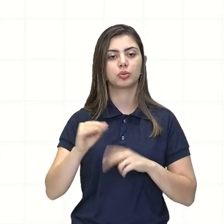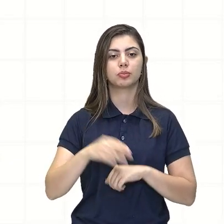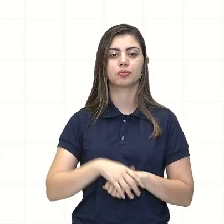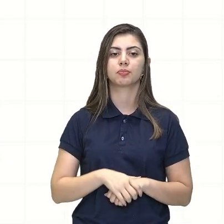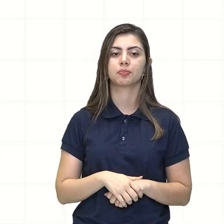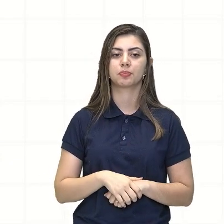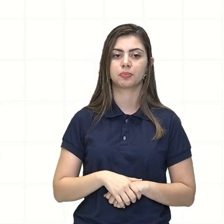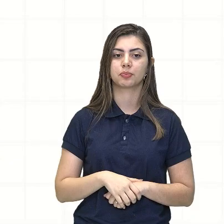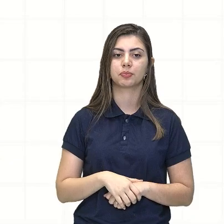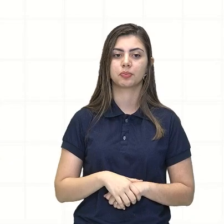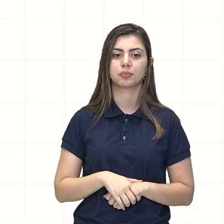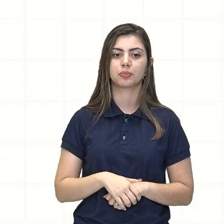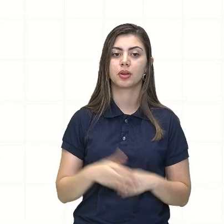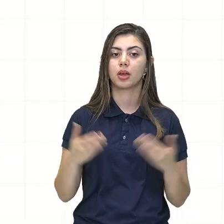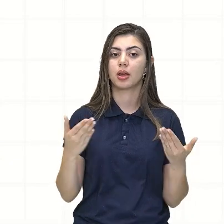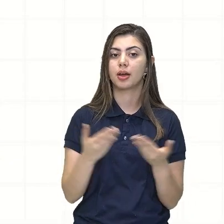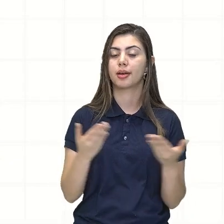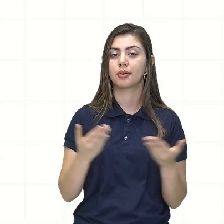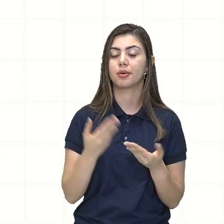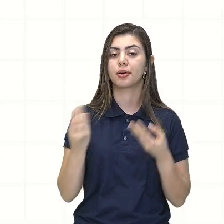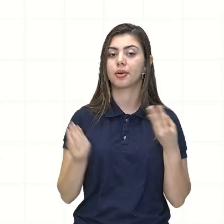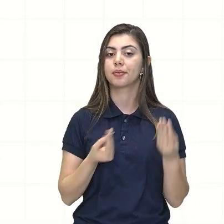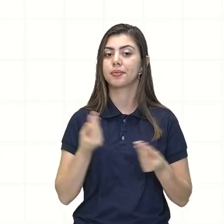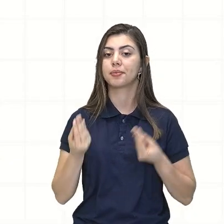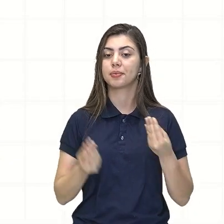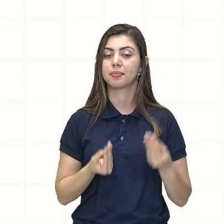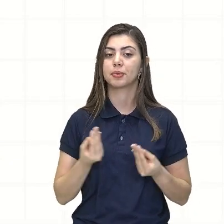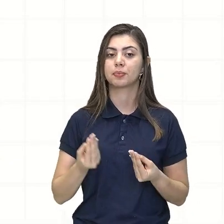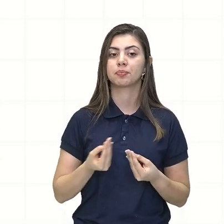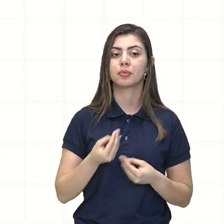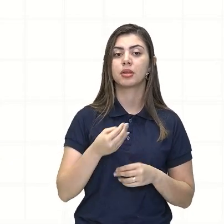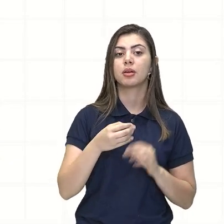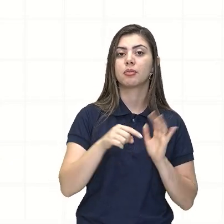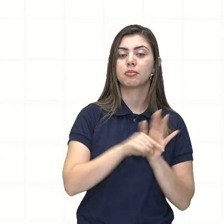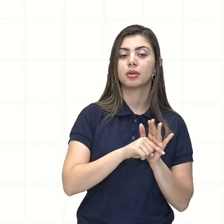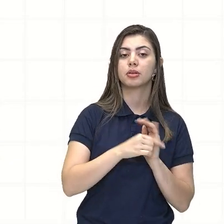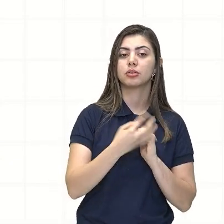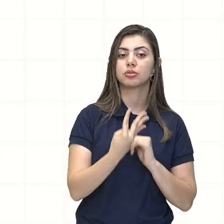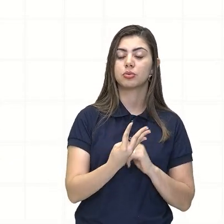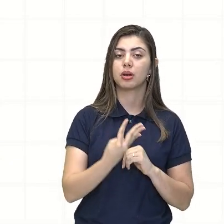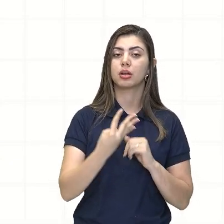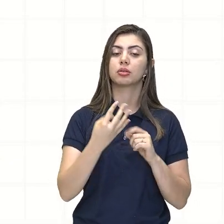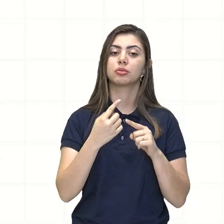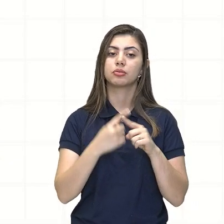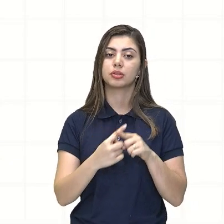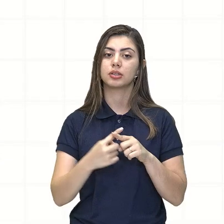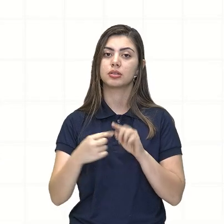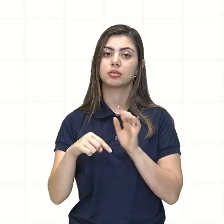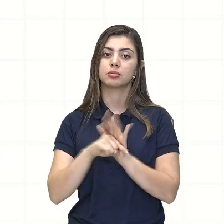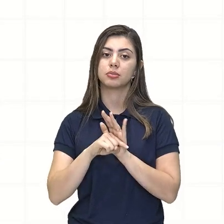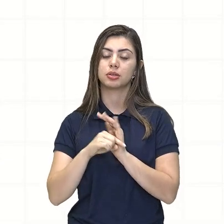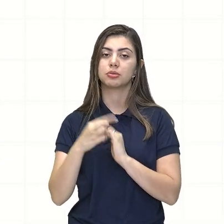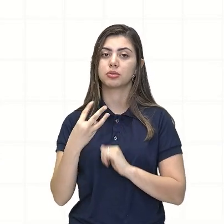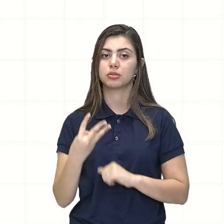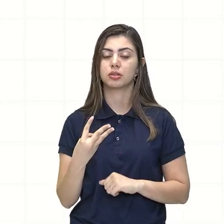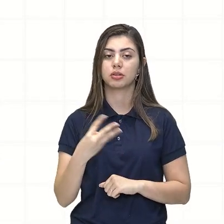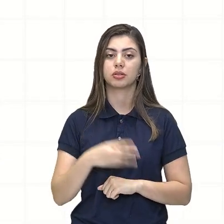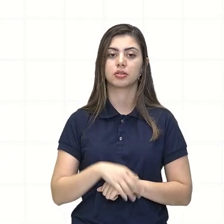tenho, né? Menos 4 vezes menos